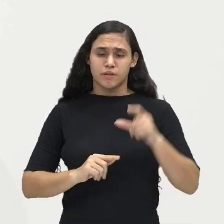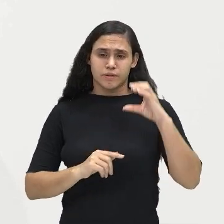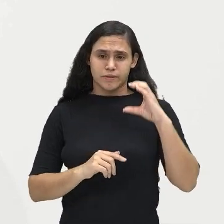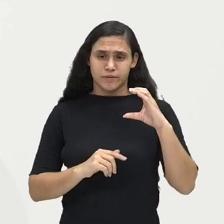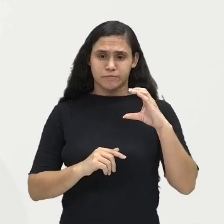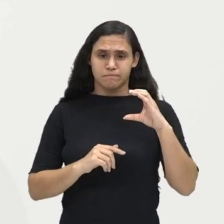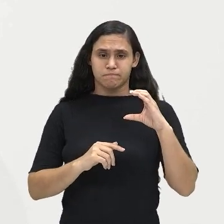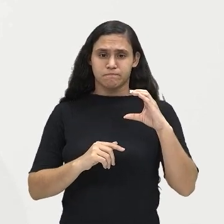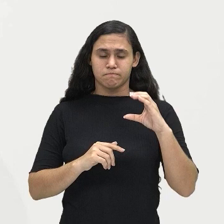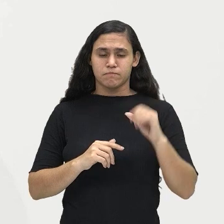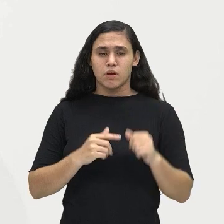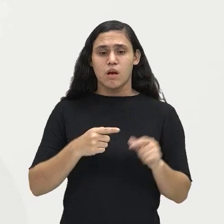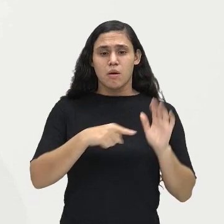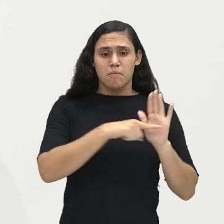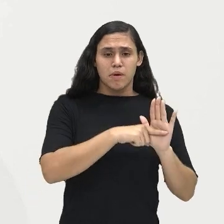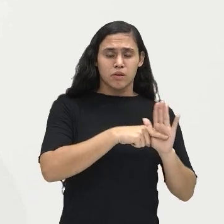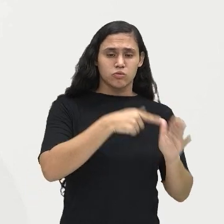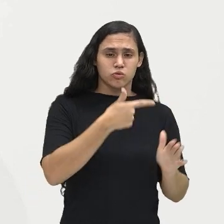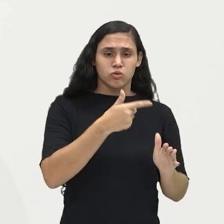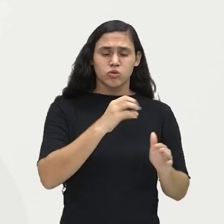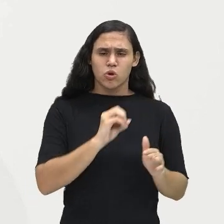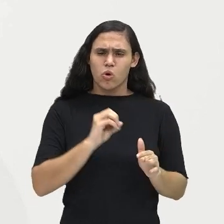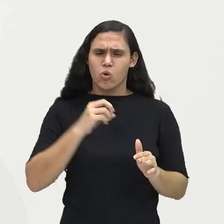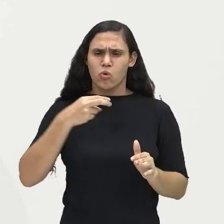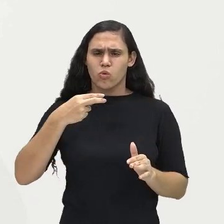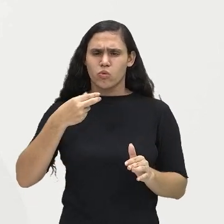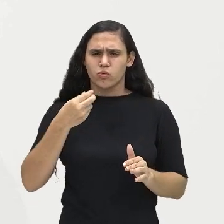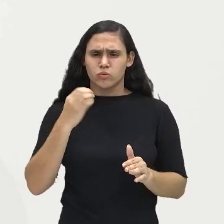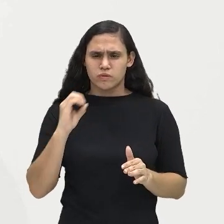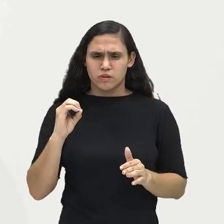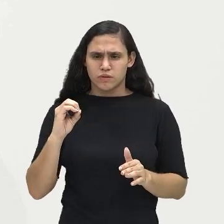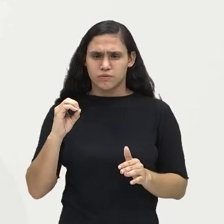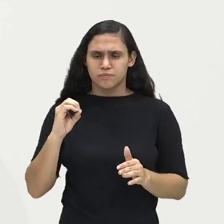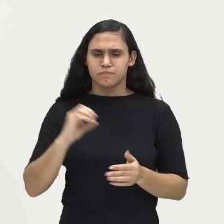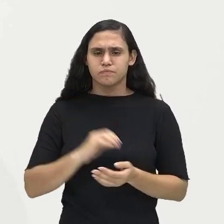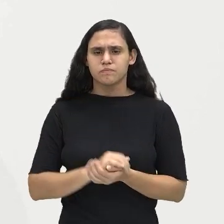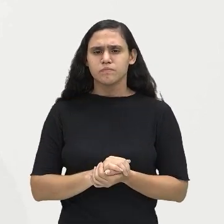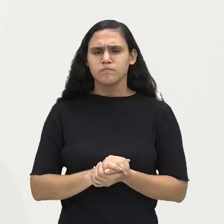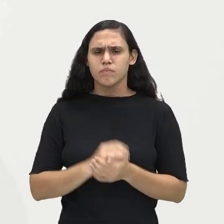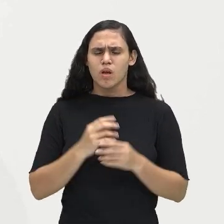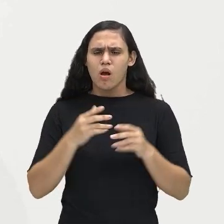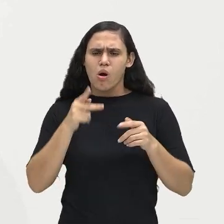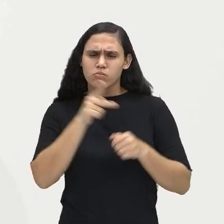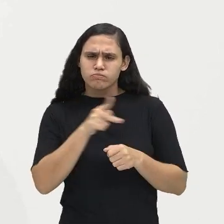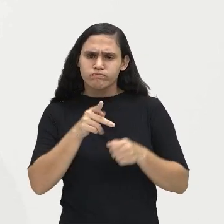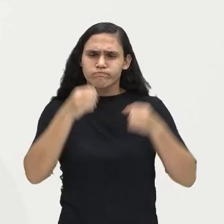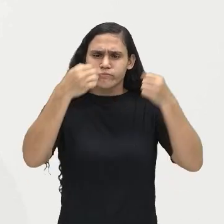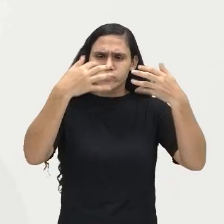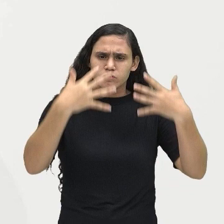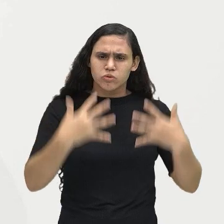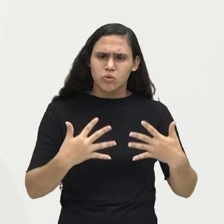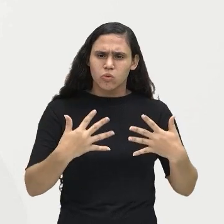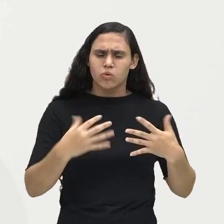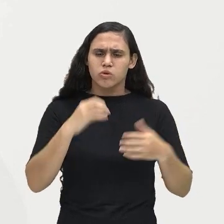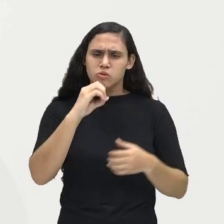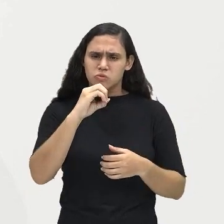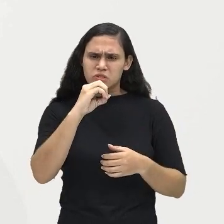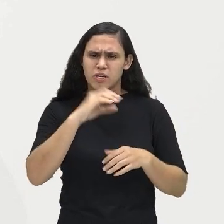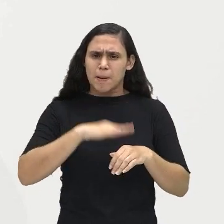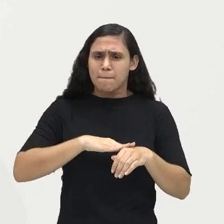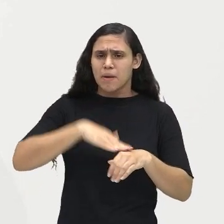0. O professor falou que o 0, ele é maior do que qualquer